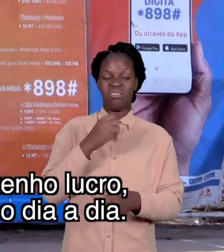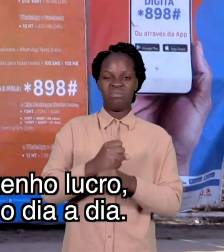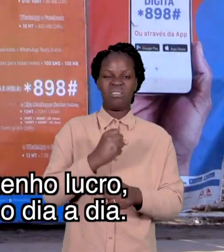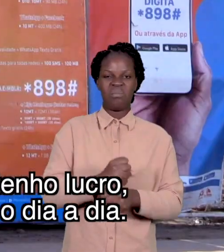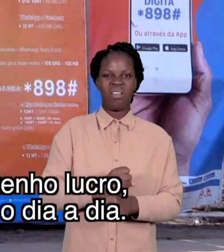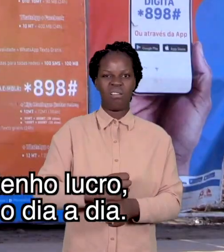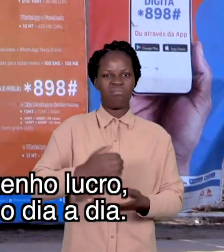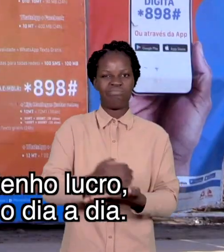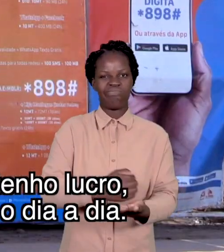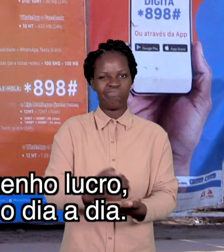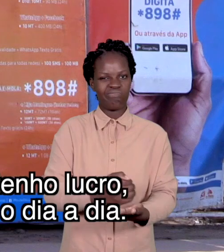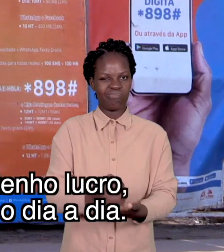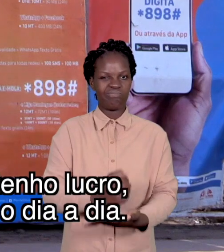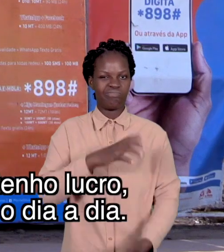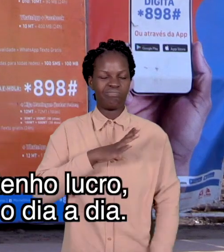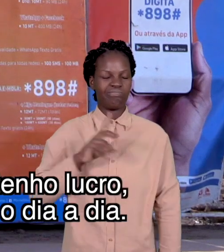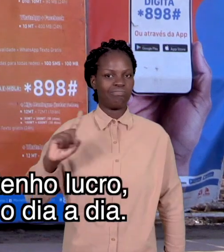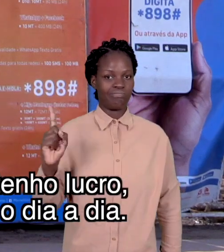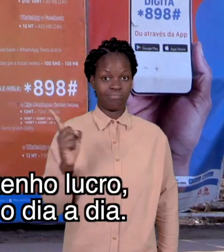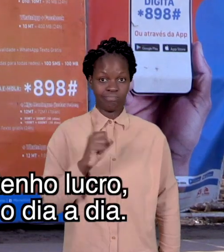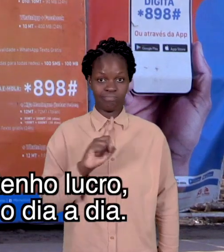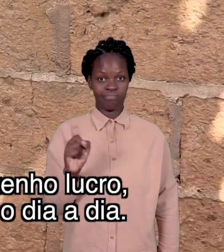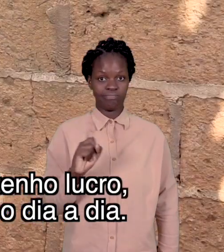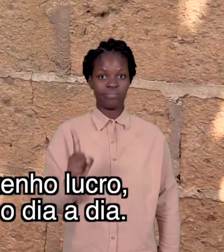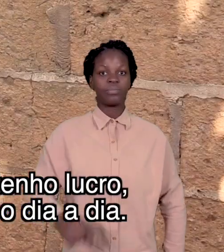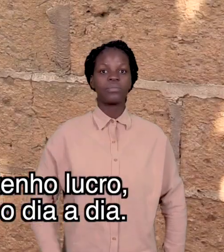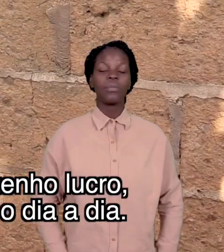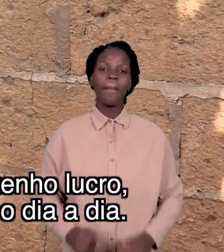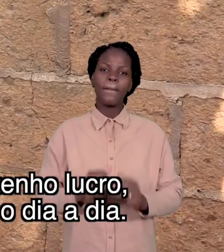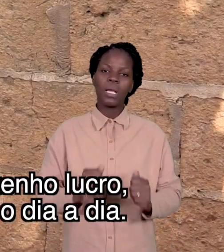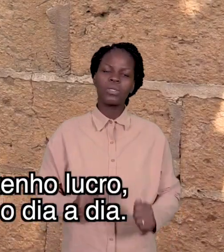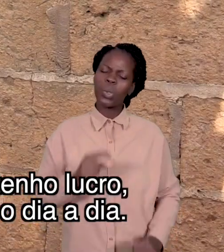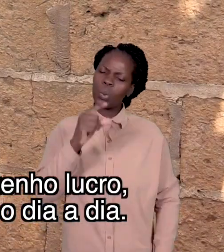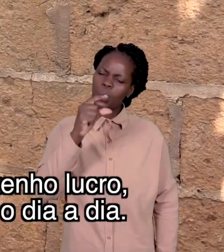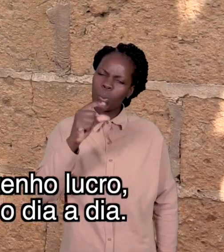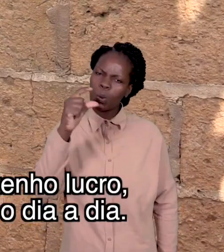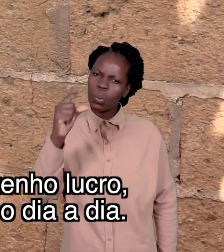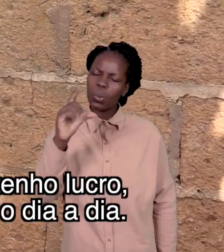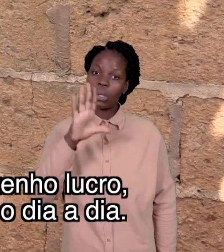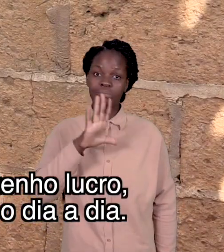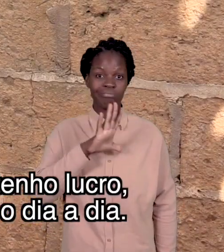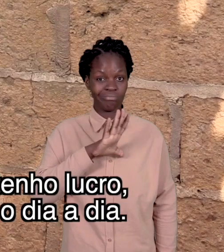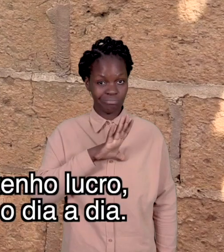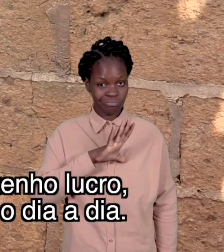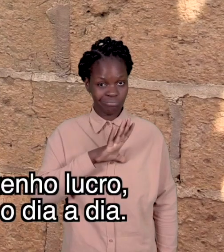tem nenhum lucro. Ali, então eu só o pouco que conseguimos ali